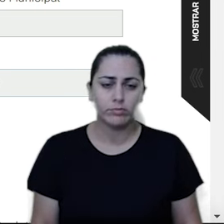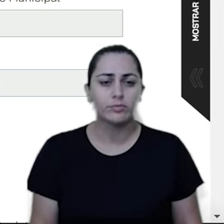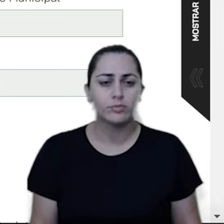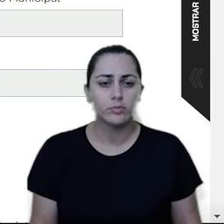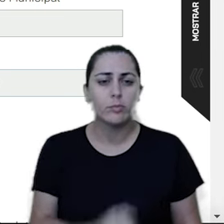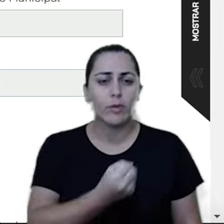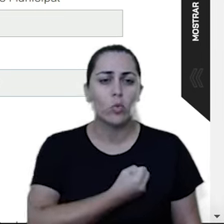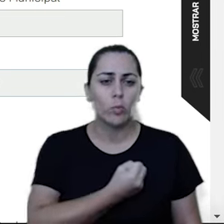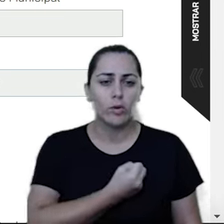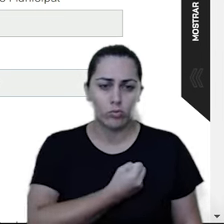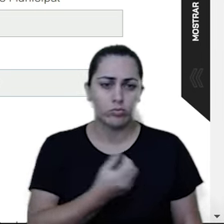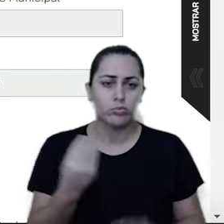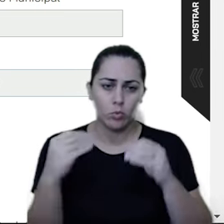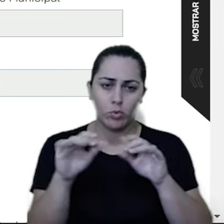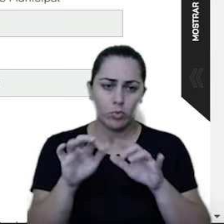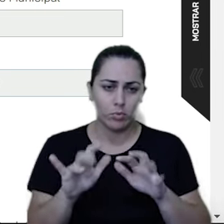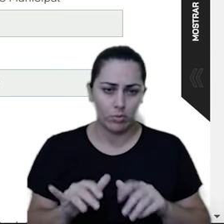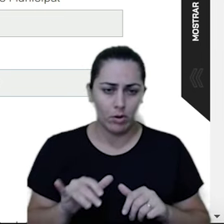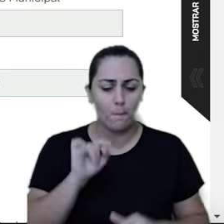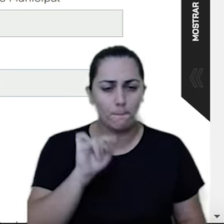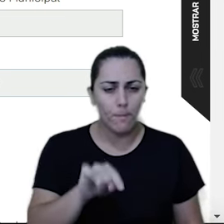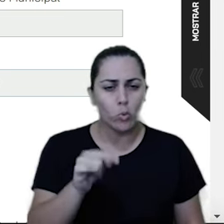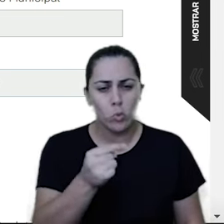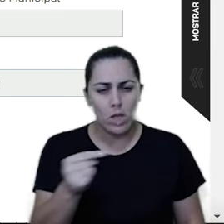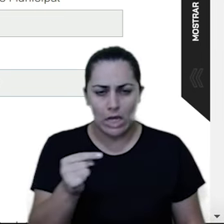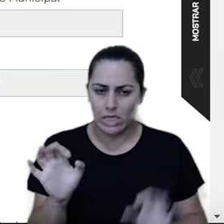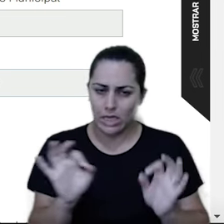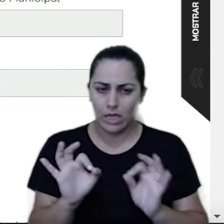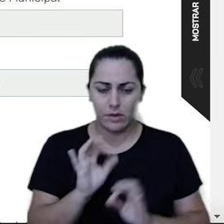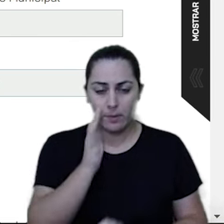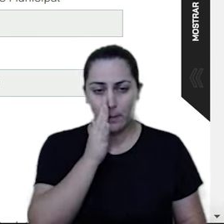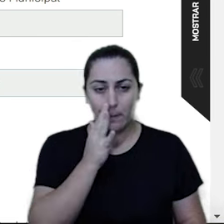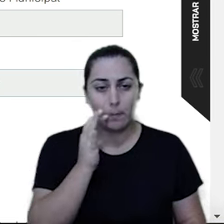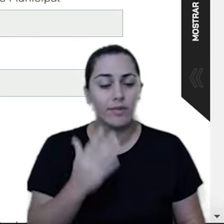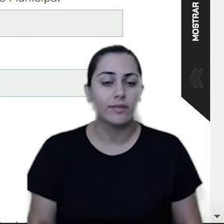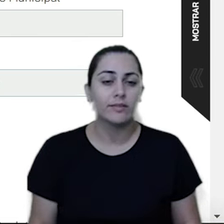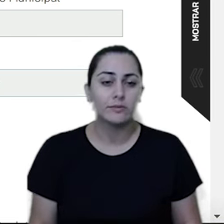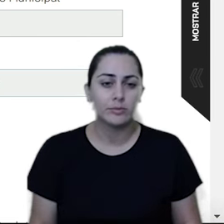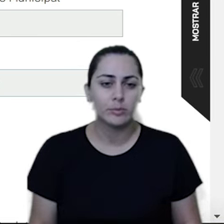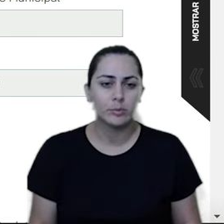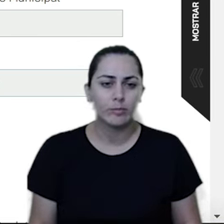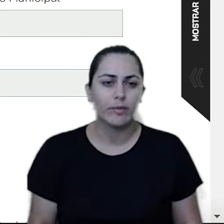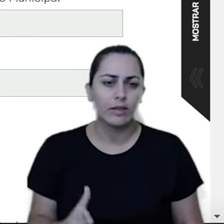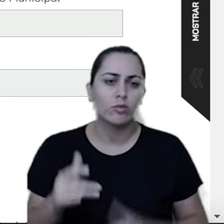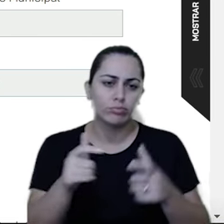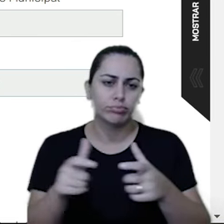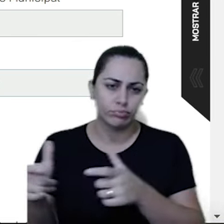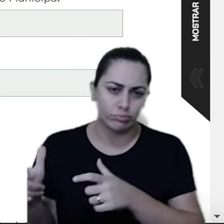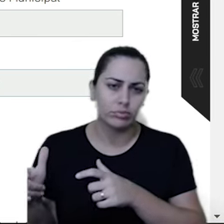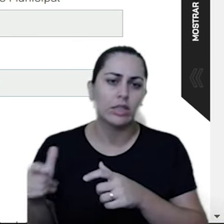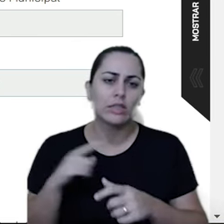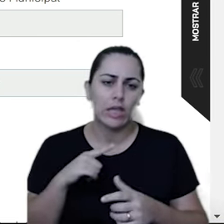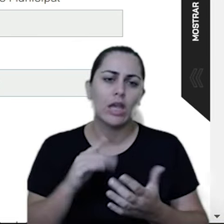inscrição estadal que vocês vão colocar é número só número não põe ponto não põe traço não põe nada por mais que nas nas fazendas né